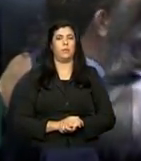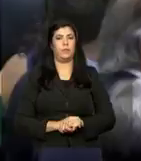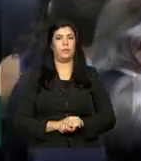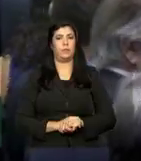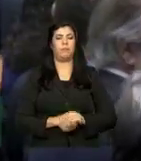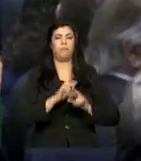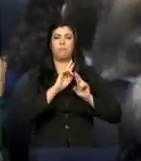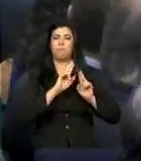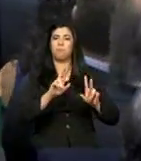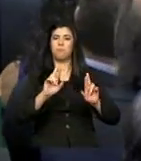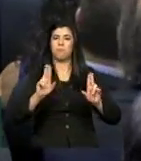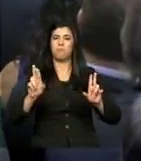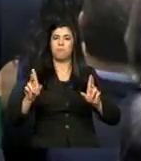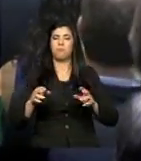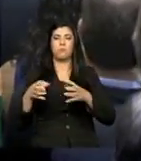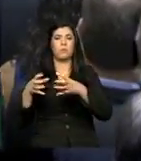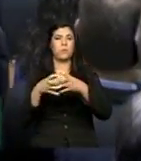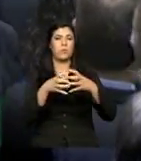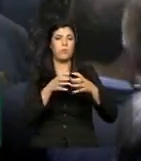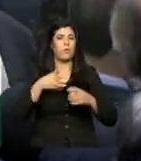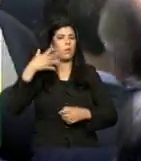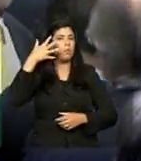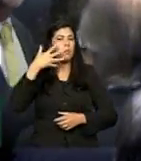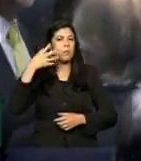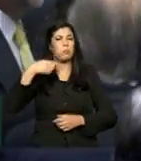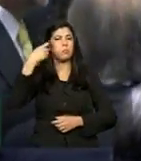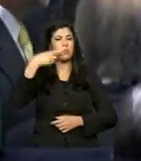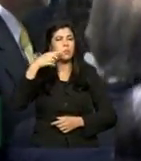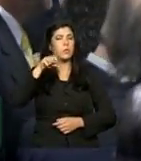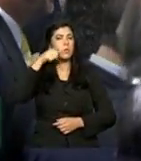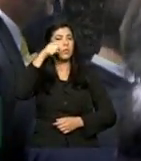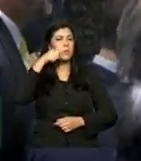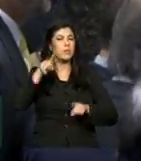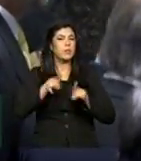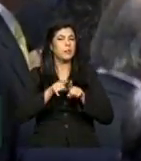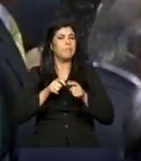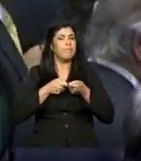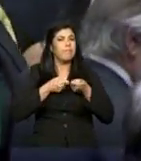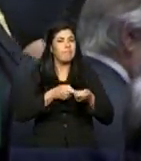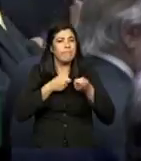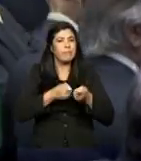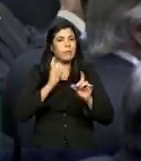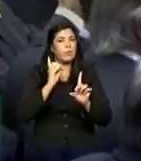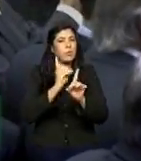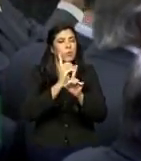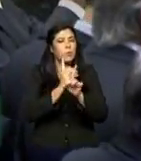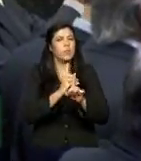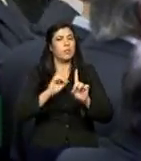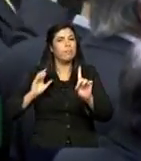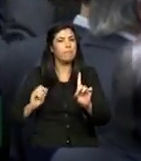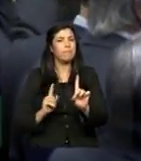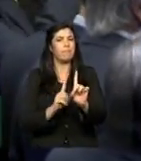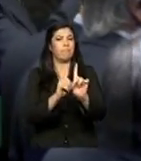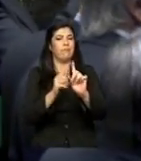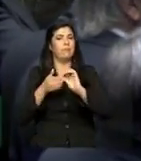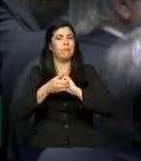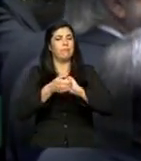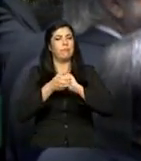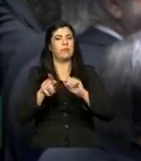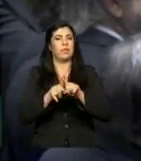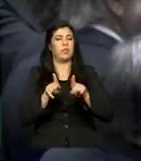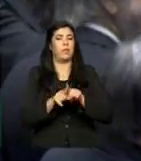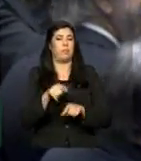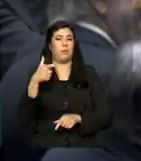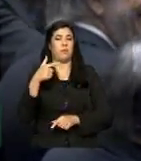Vários parlamentares, deputados, senadores tentando aí saudar a presidenta Dilma Rousseff e também o vice